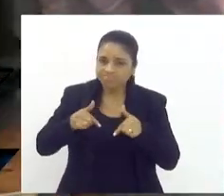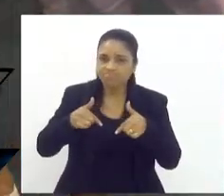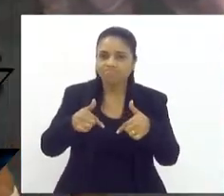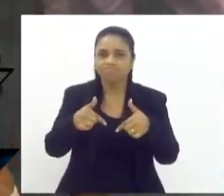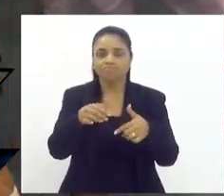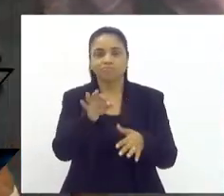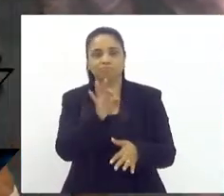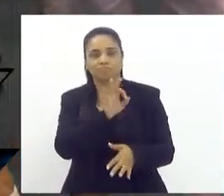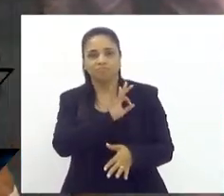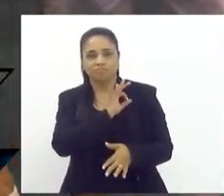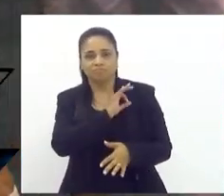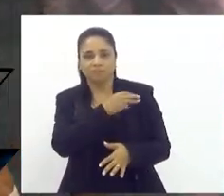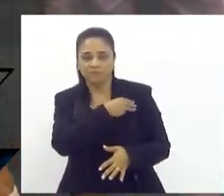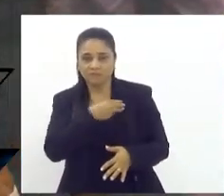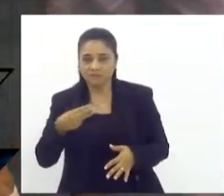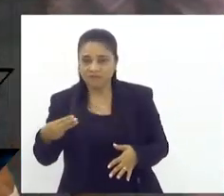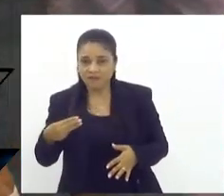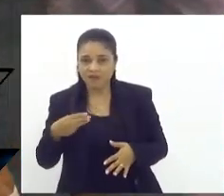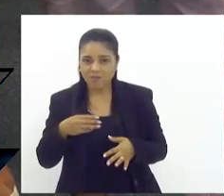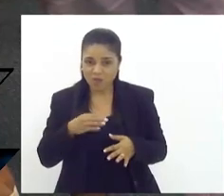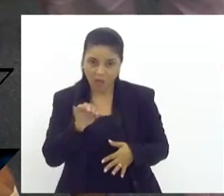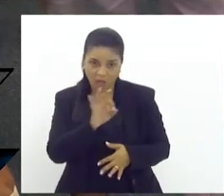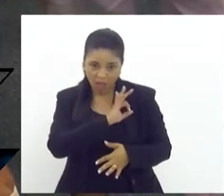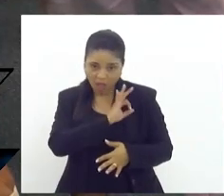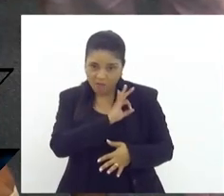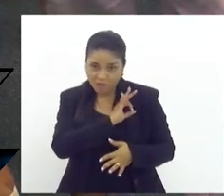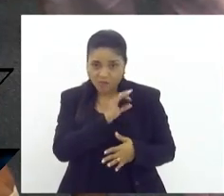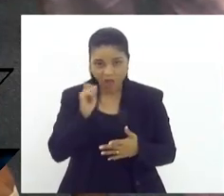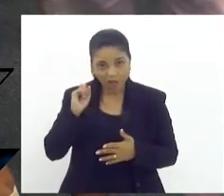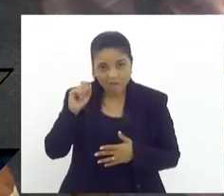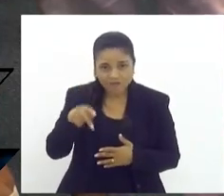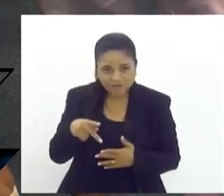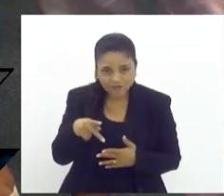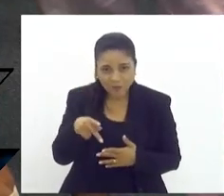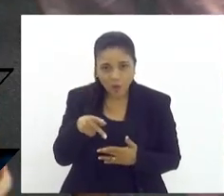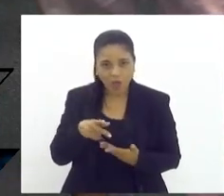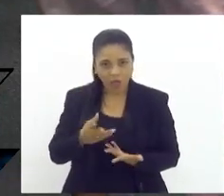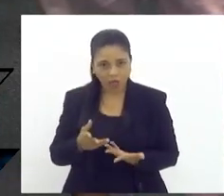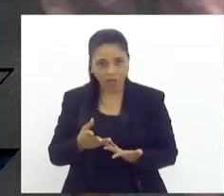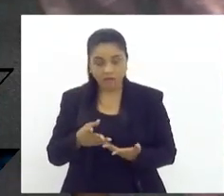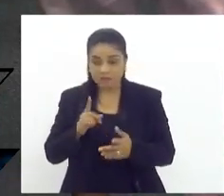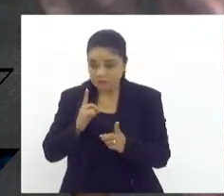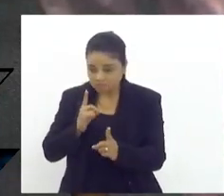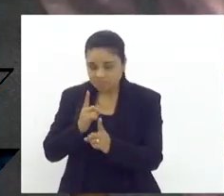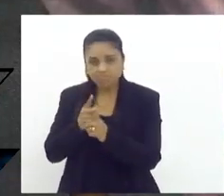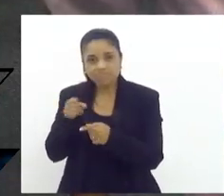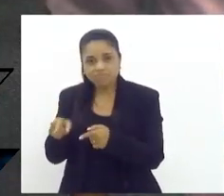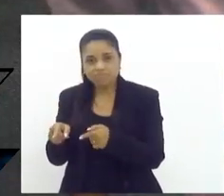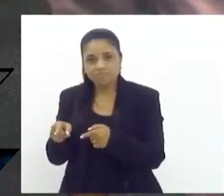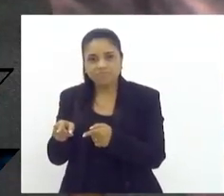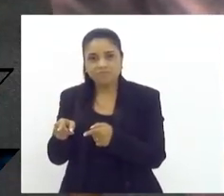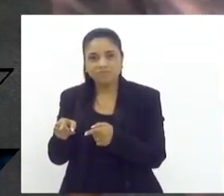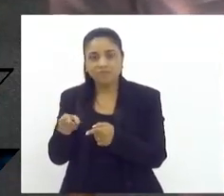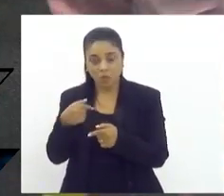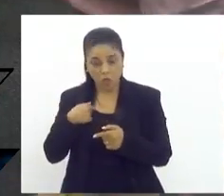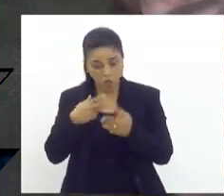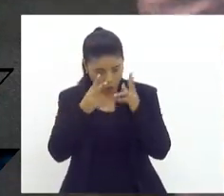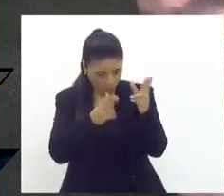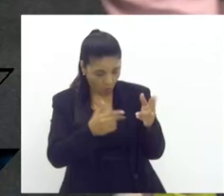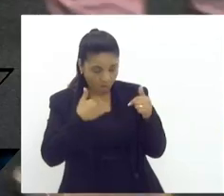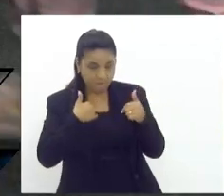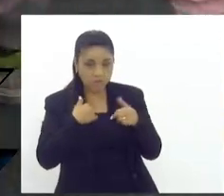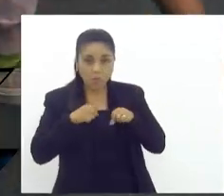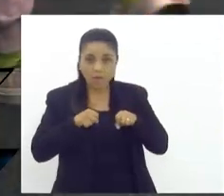ninguém Deixa de ser policial porque se aposentou se ele foi identificado como aconteceu comigo no